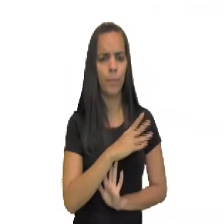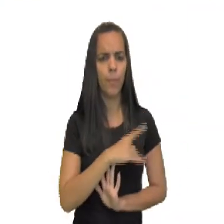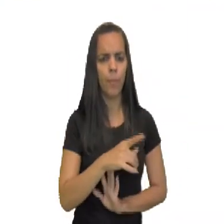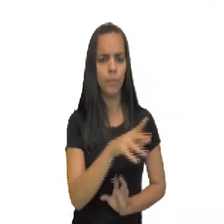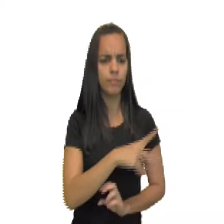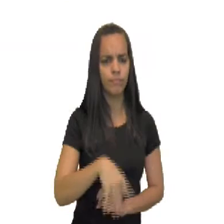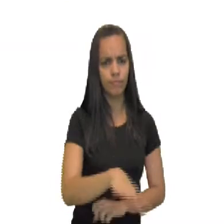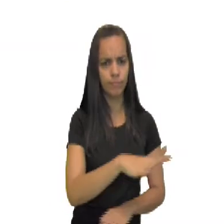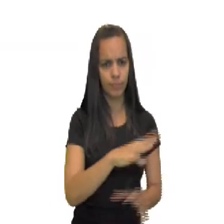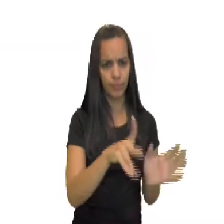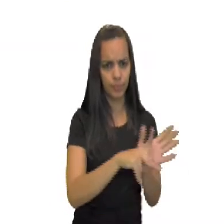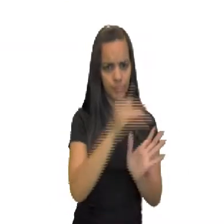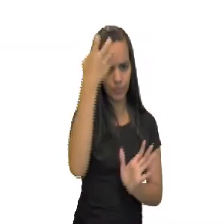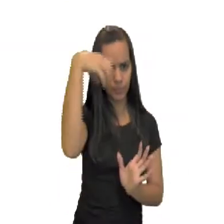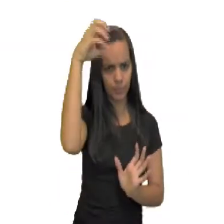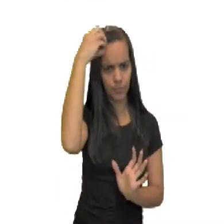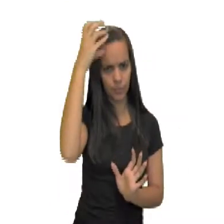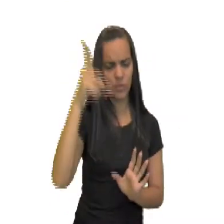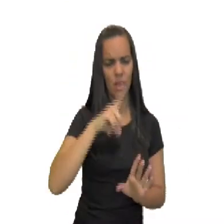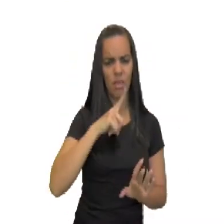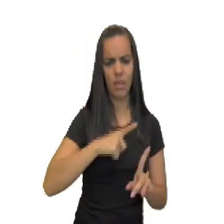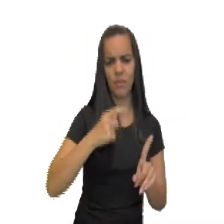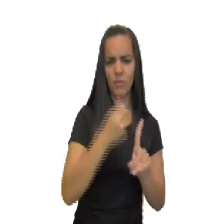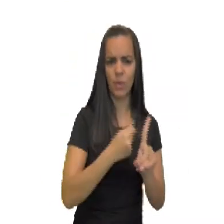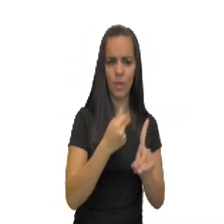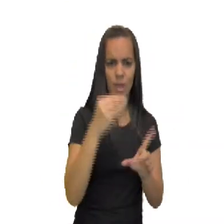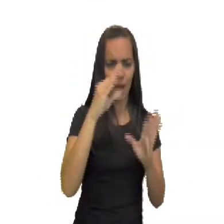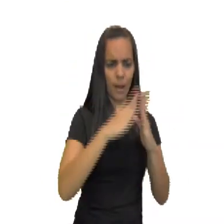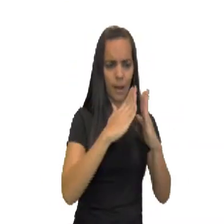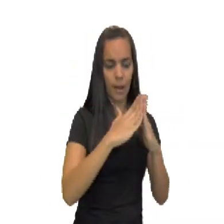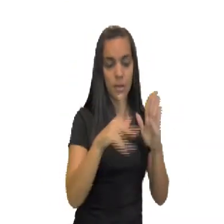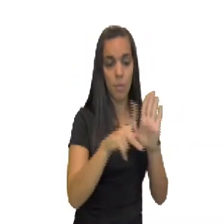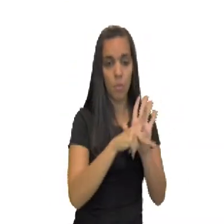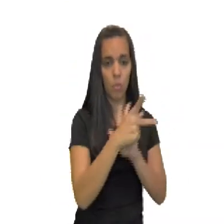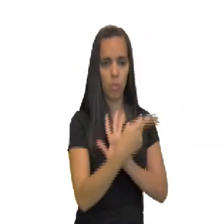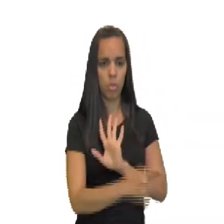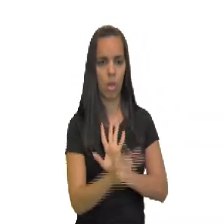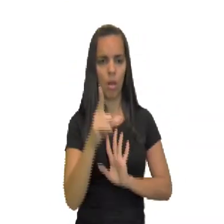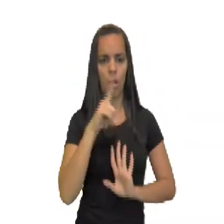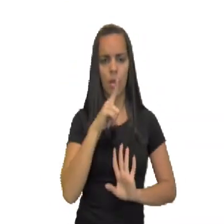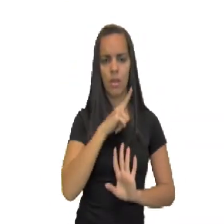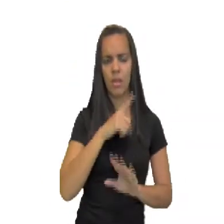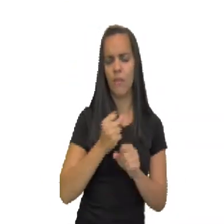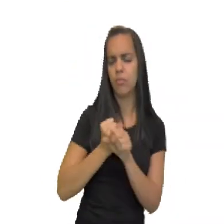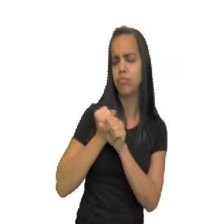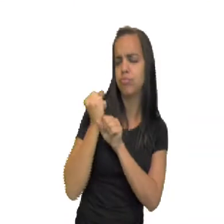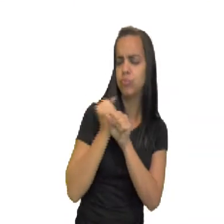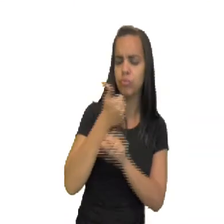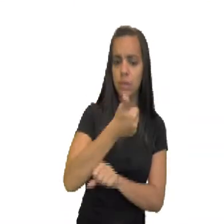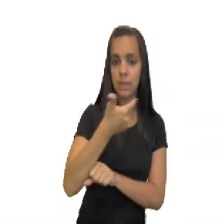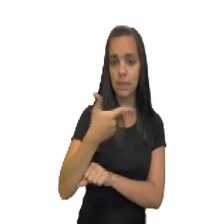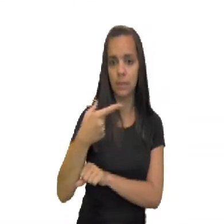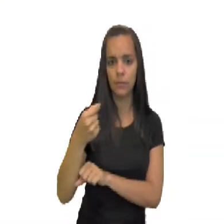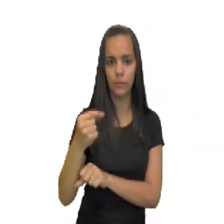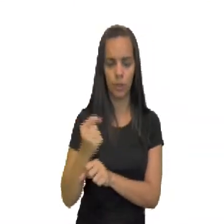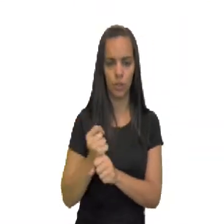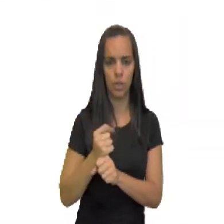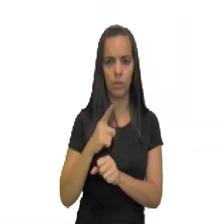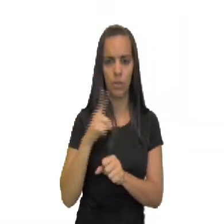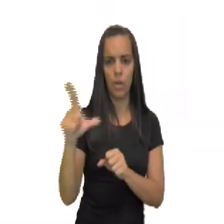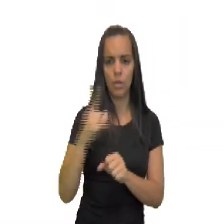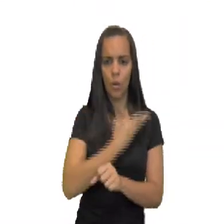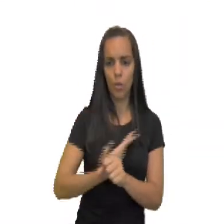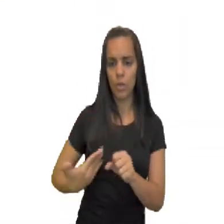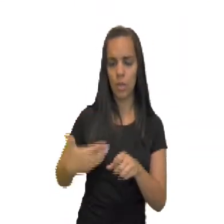após 120 anos de luta na justiça, o Supremo Tribunal Federal, neste ano de 2020,